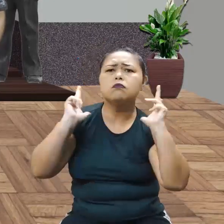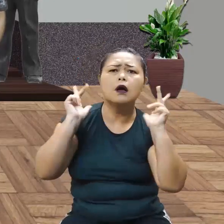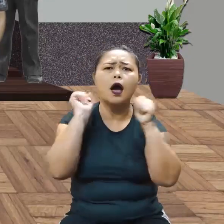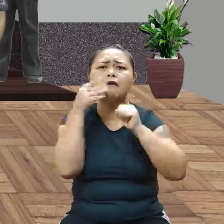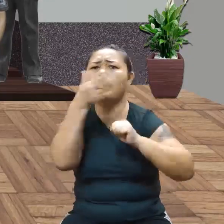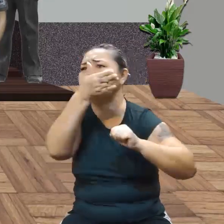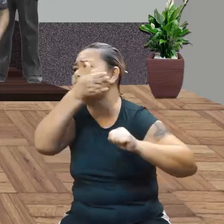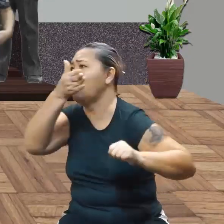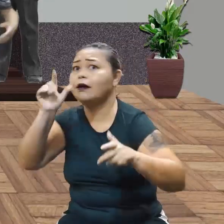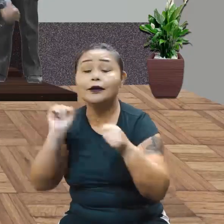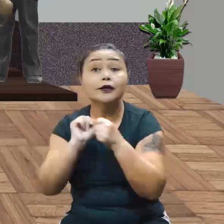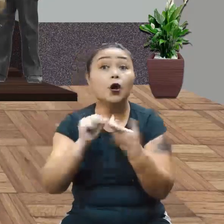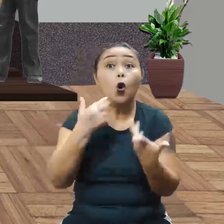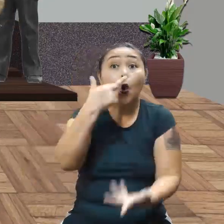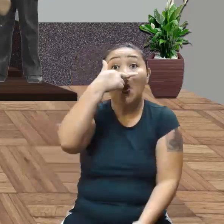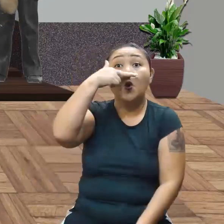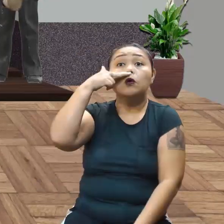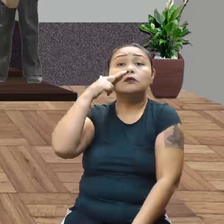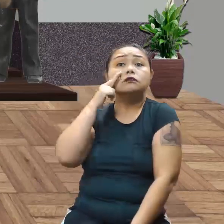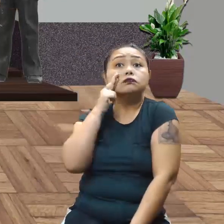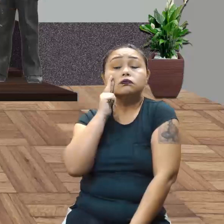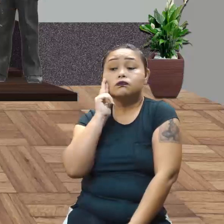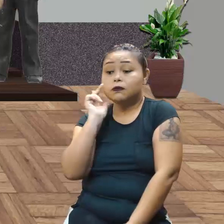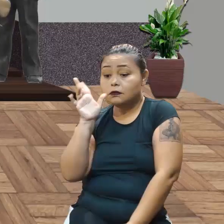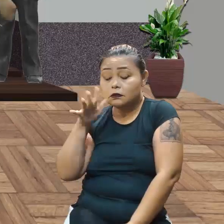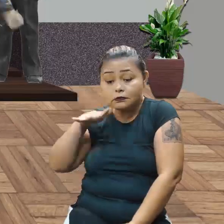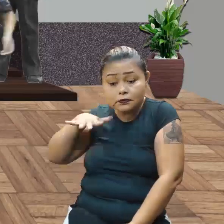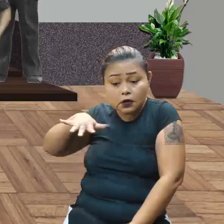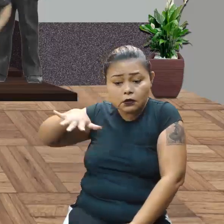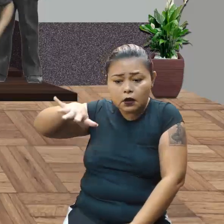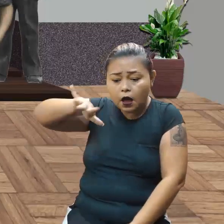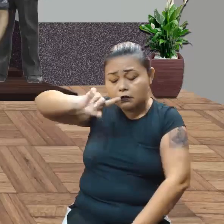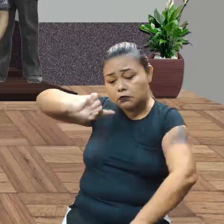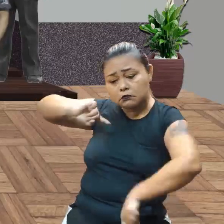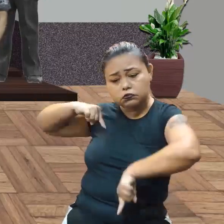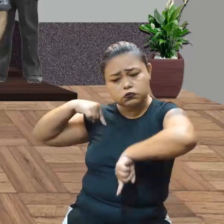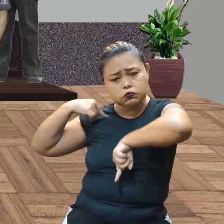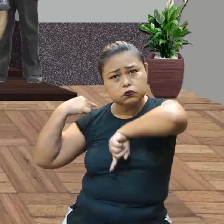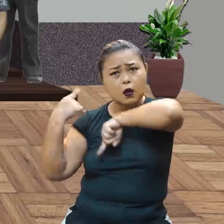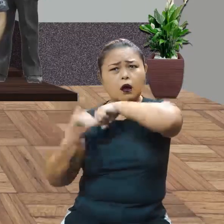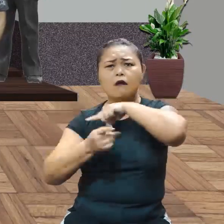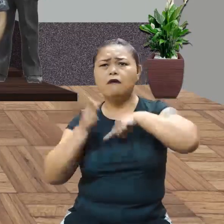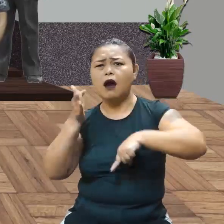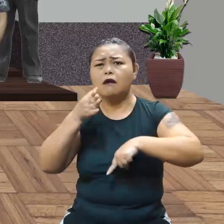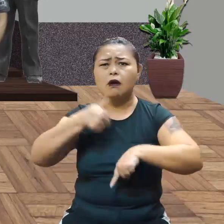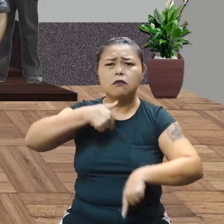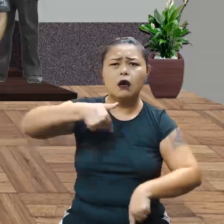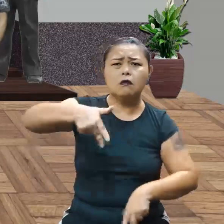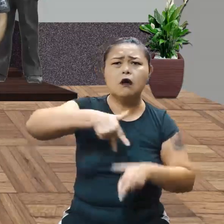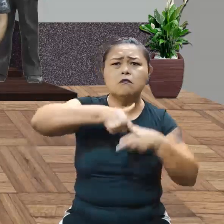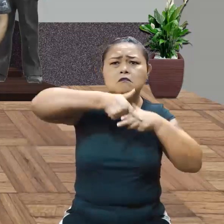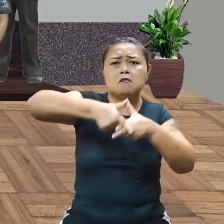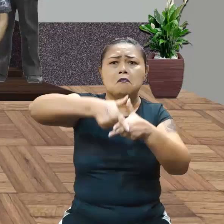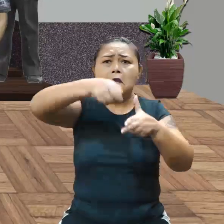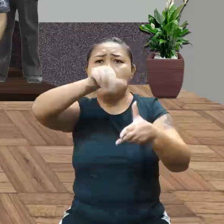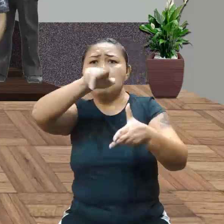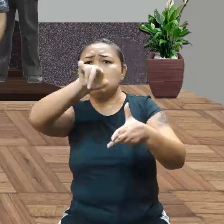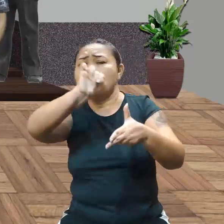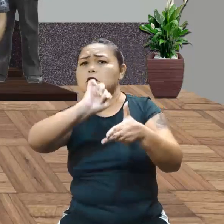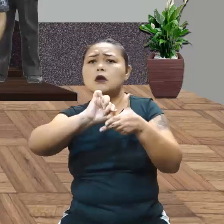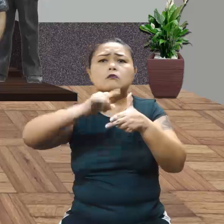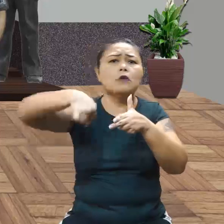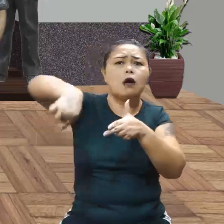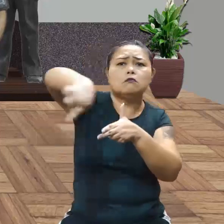aventuras. Rondon deu aí a volta. O tanto que ele andou a pé no lombo de mula, daria para